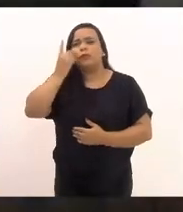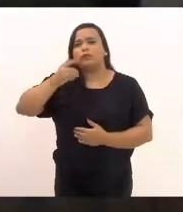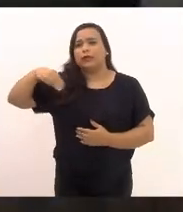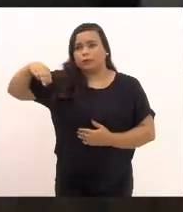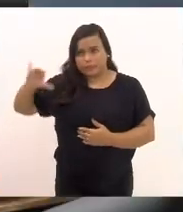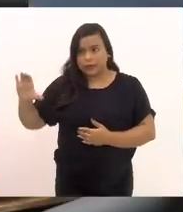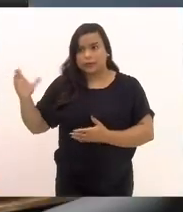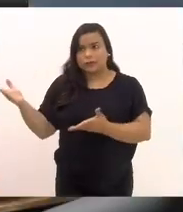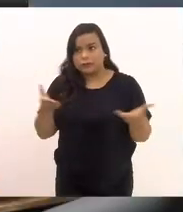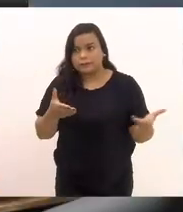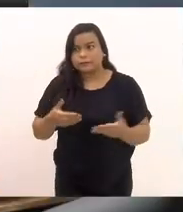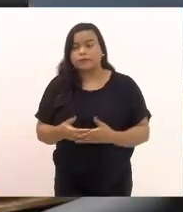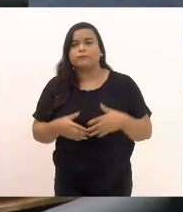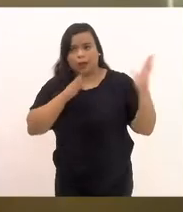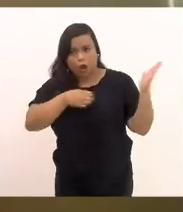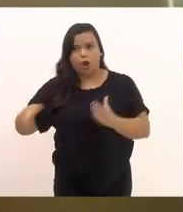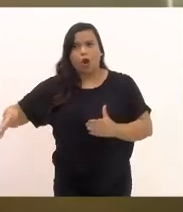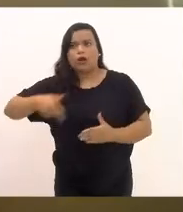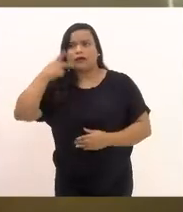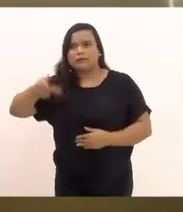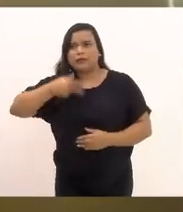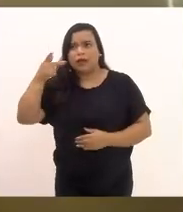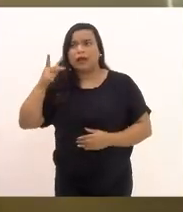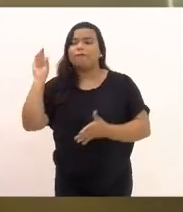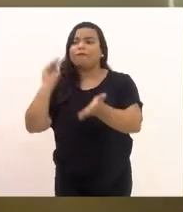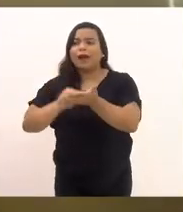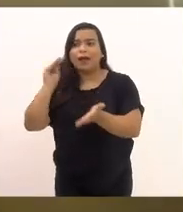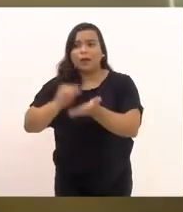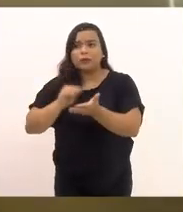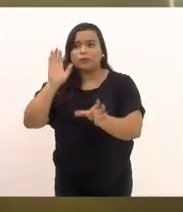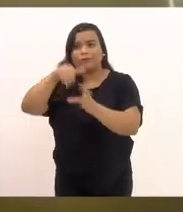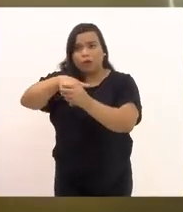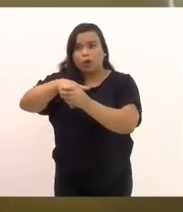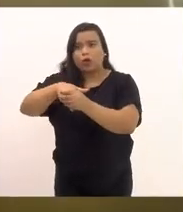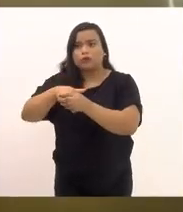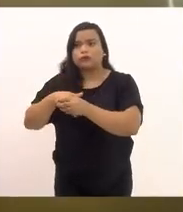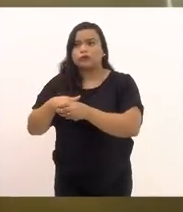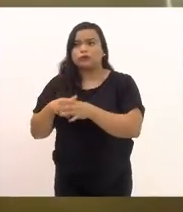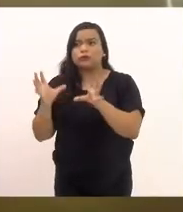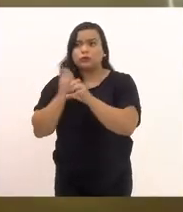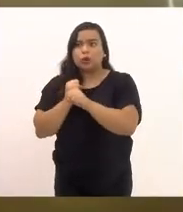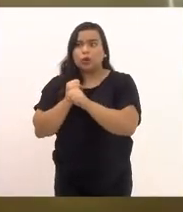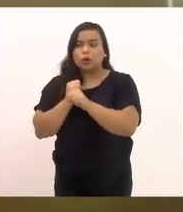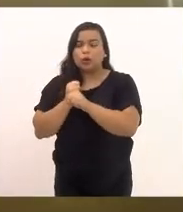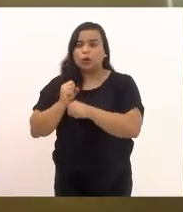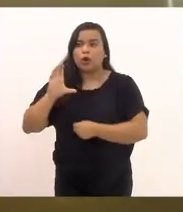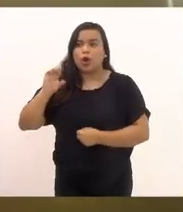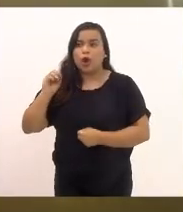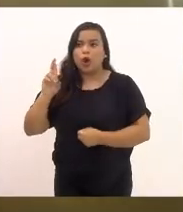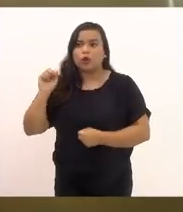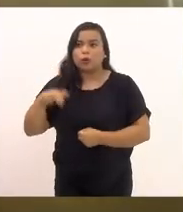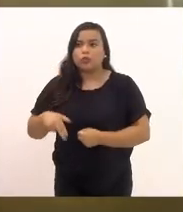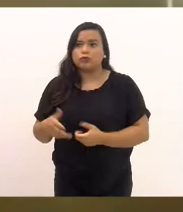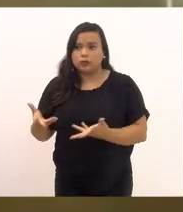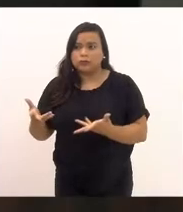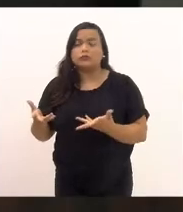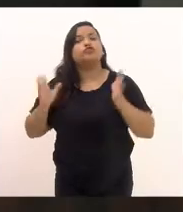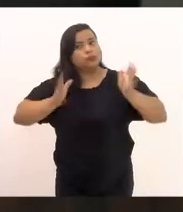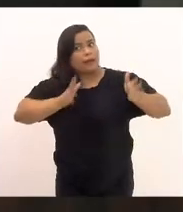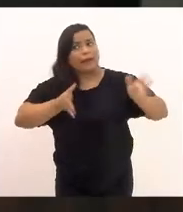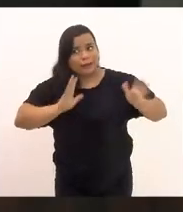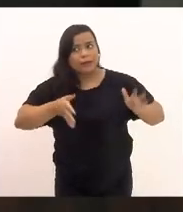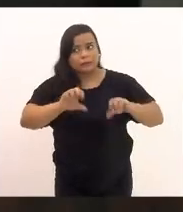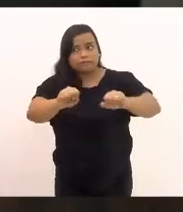ordem. Não, pela ordem é que estão faltando alguns votos para dar quórum. Já seria deu. Bom avisar os deputados disso. Já deu